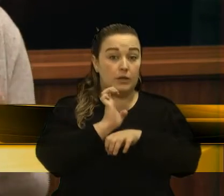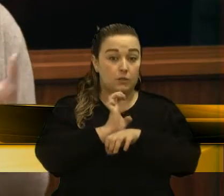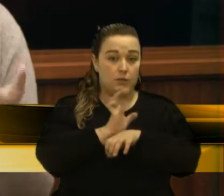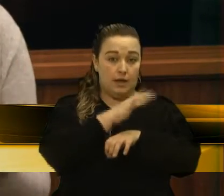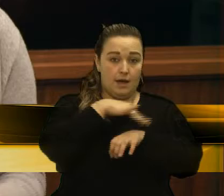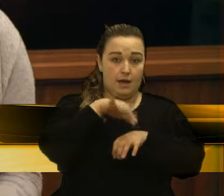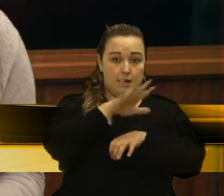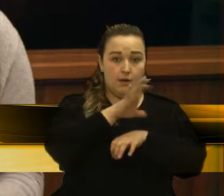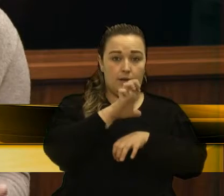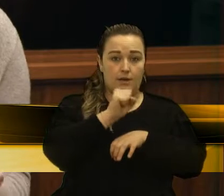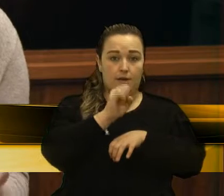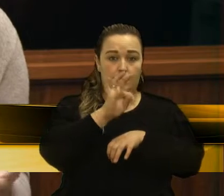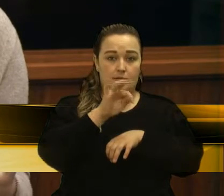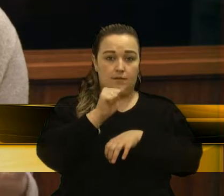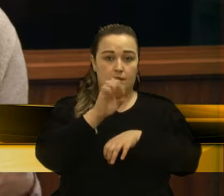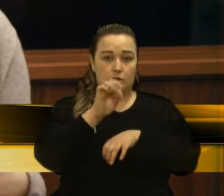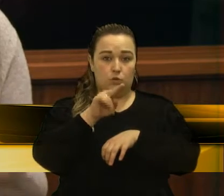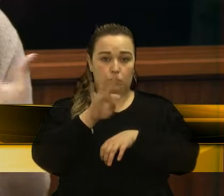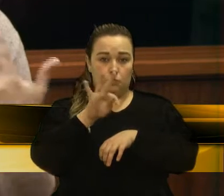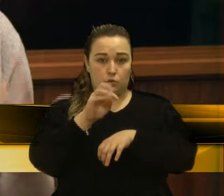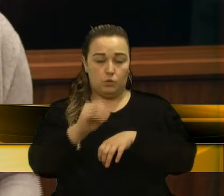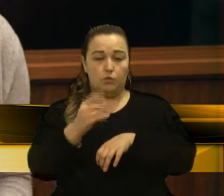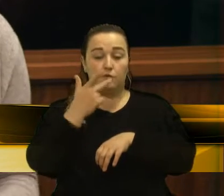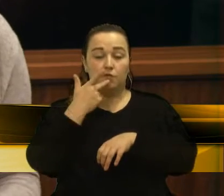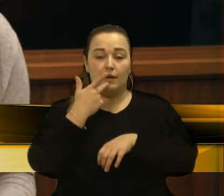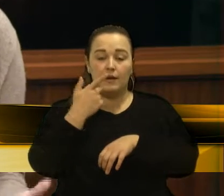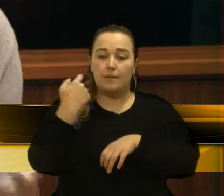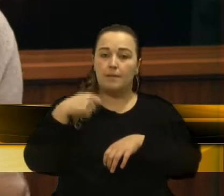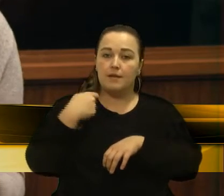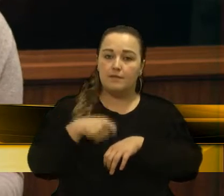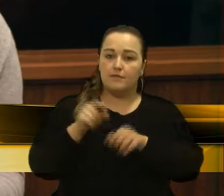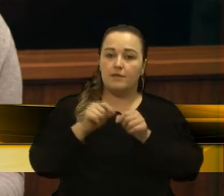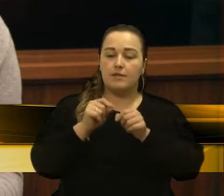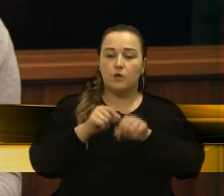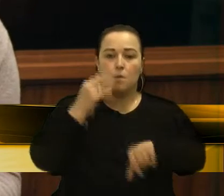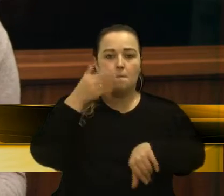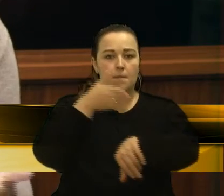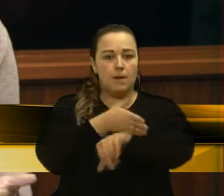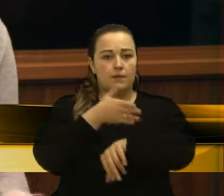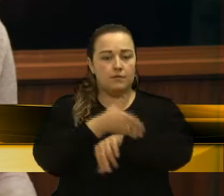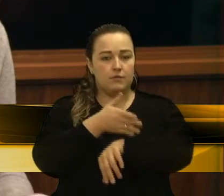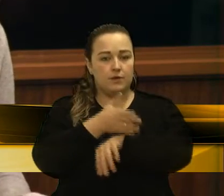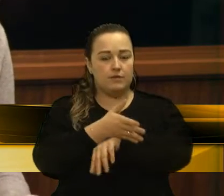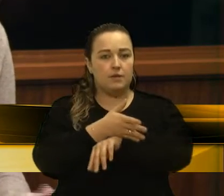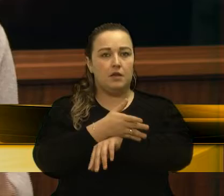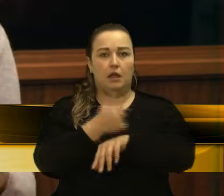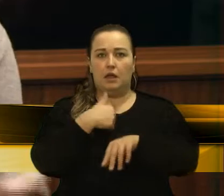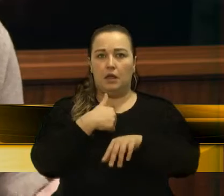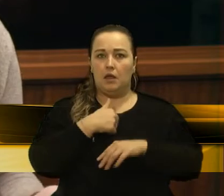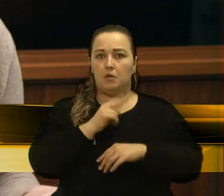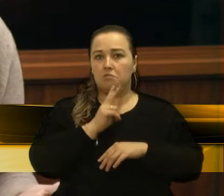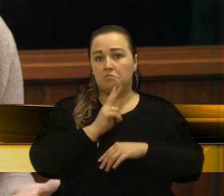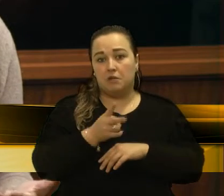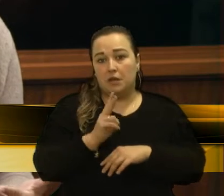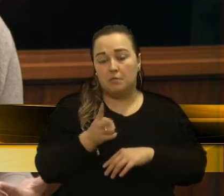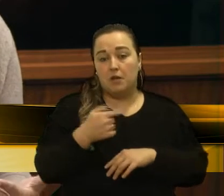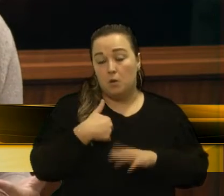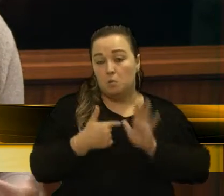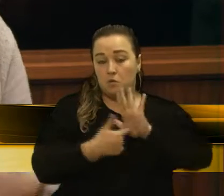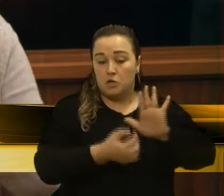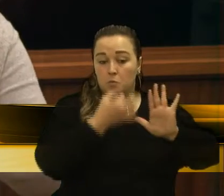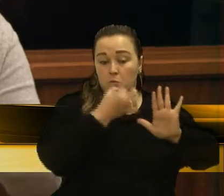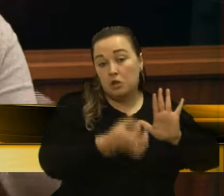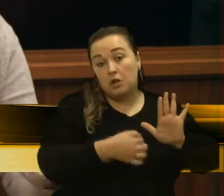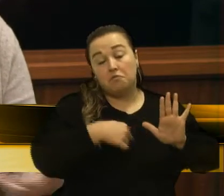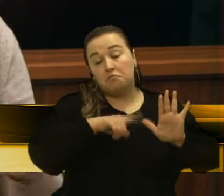forma coletiva, ele tem que ser feito com participação. Muitos pontos, inclusive, do plano, eu fui vencida